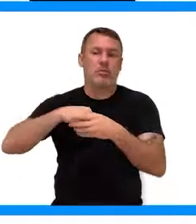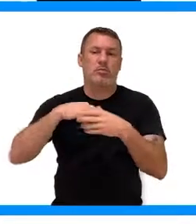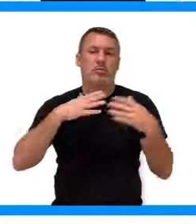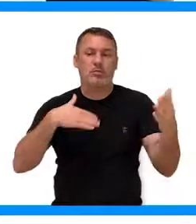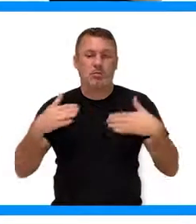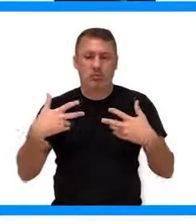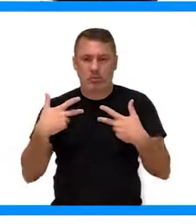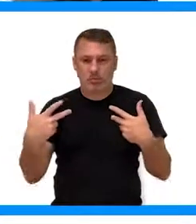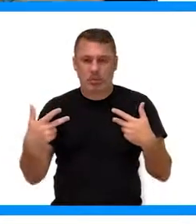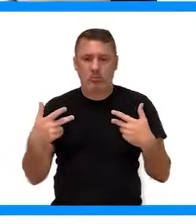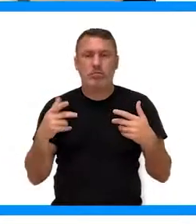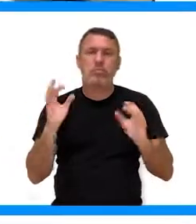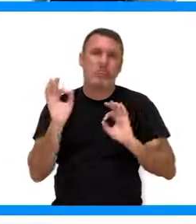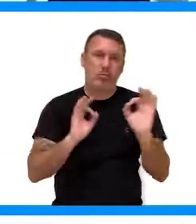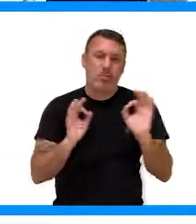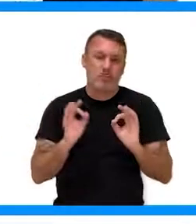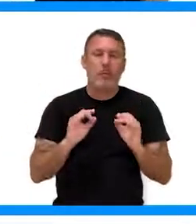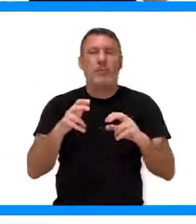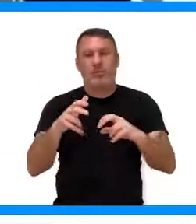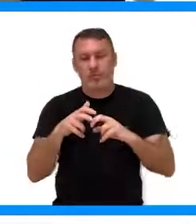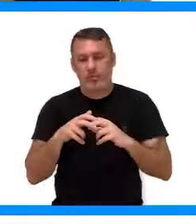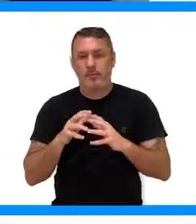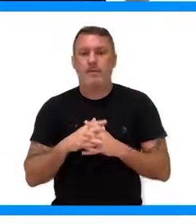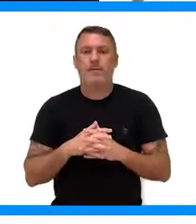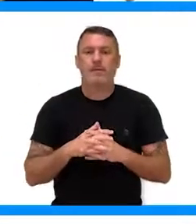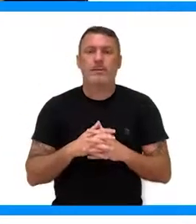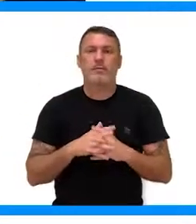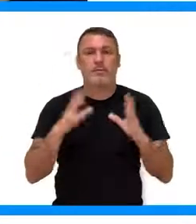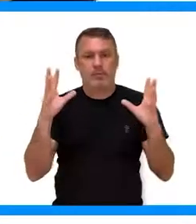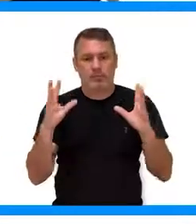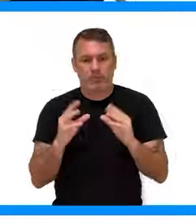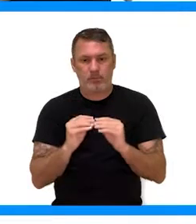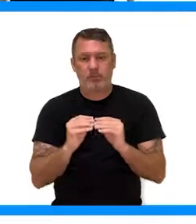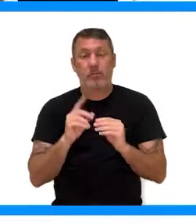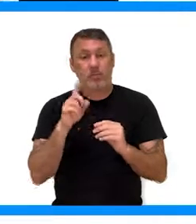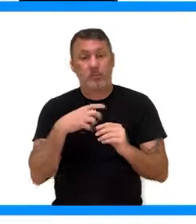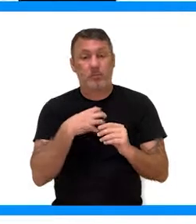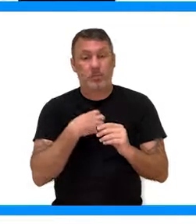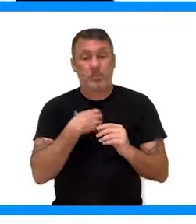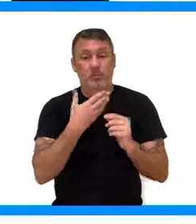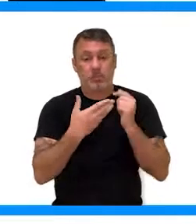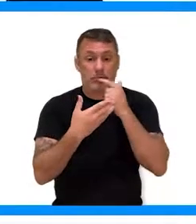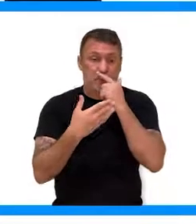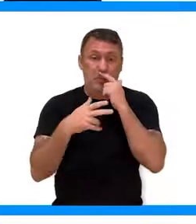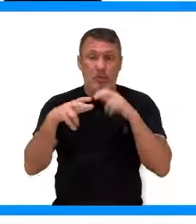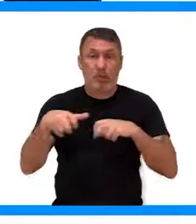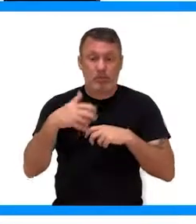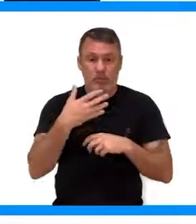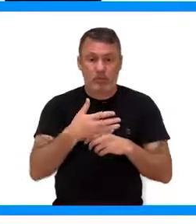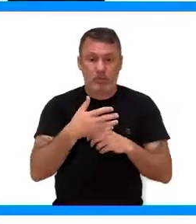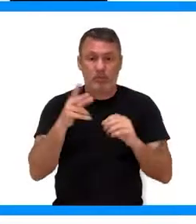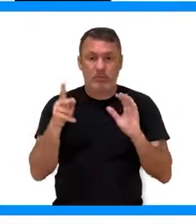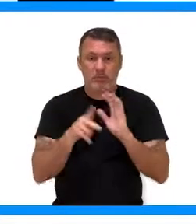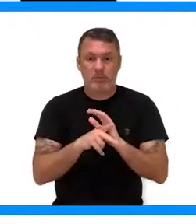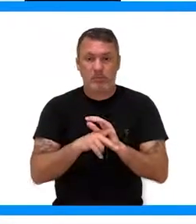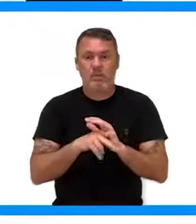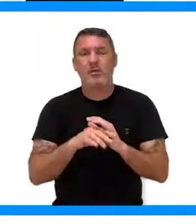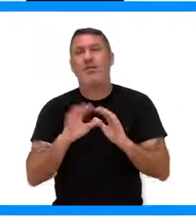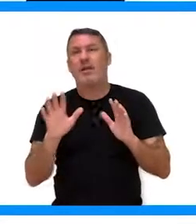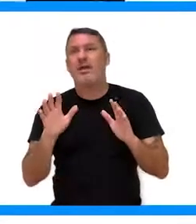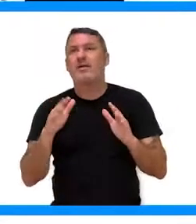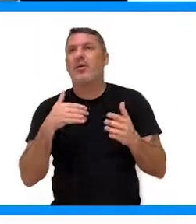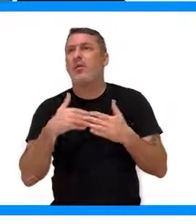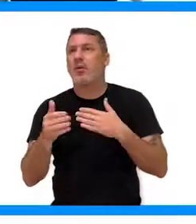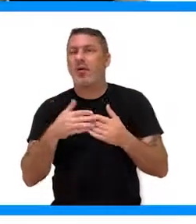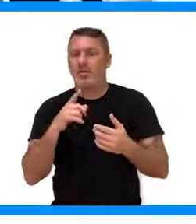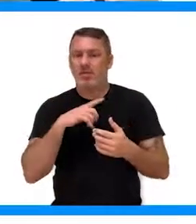propriedades são distribuídas e organizadas. Então, resumidamente falando, a forma como as propriedades rurais são distribuídas